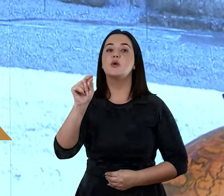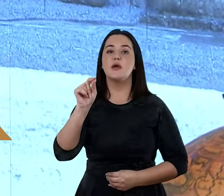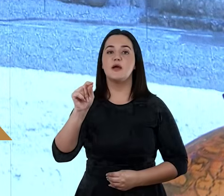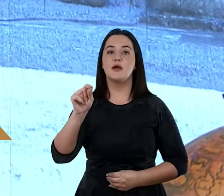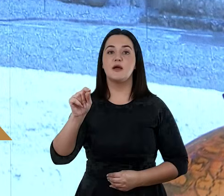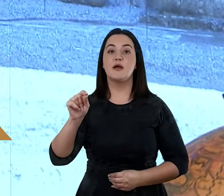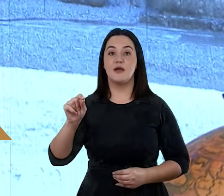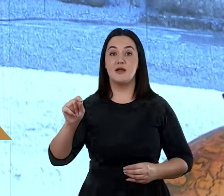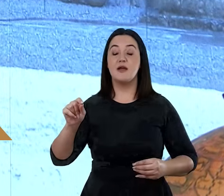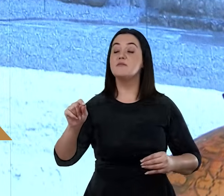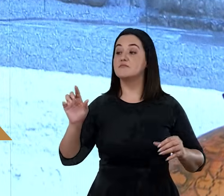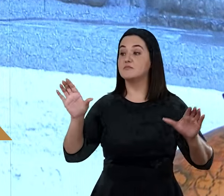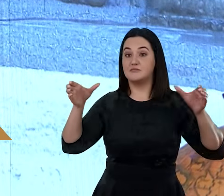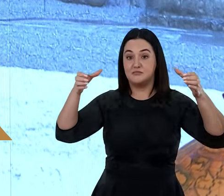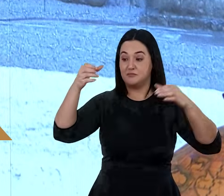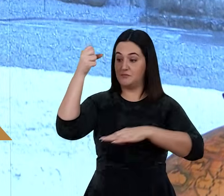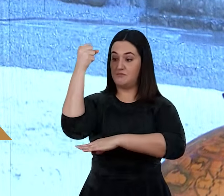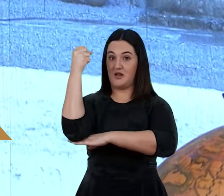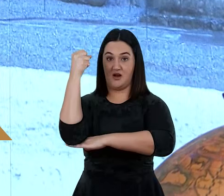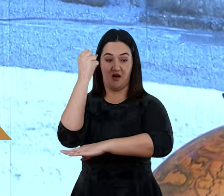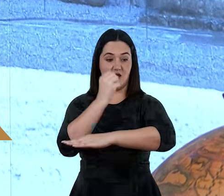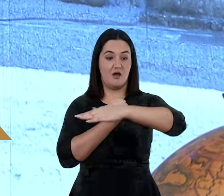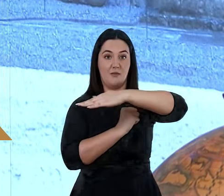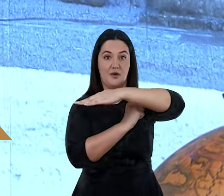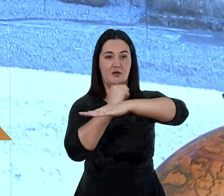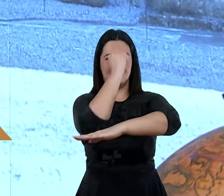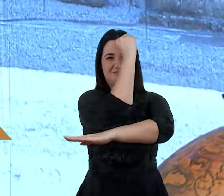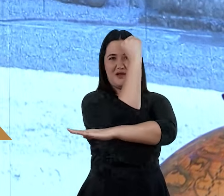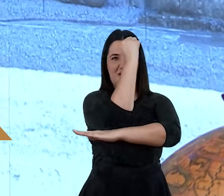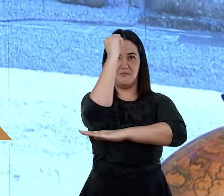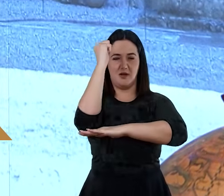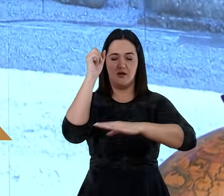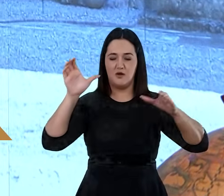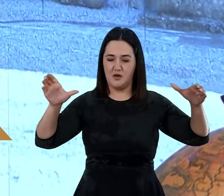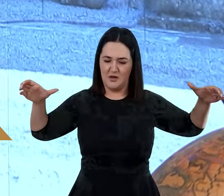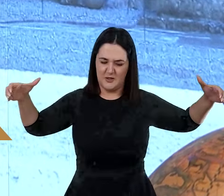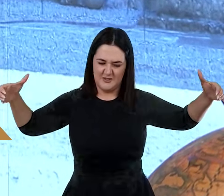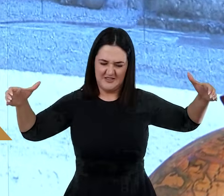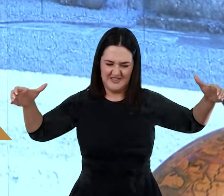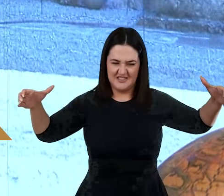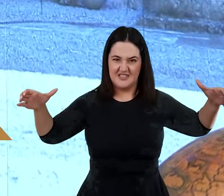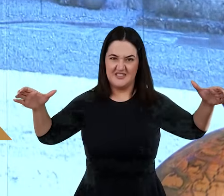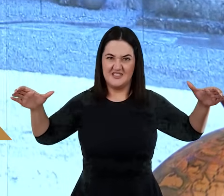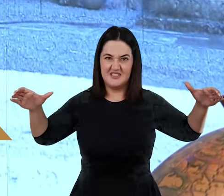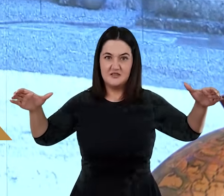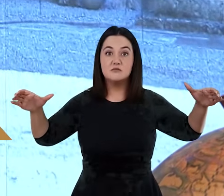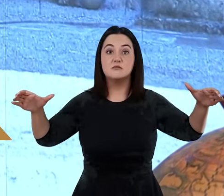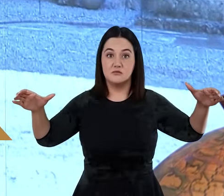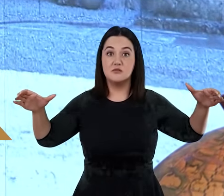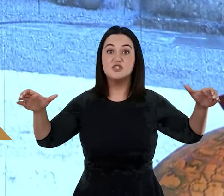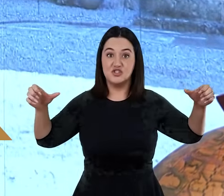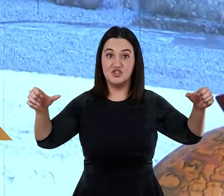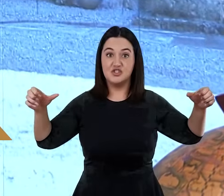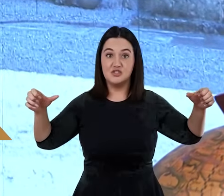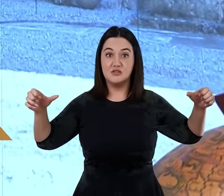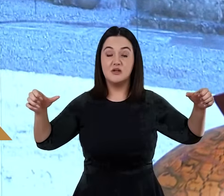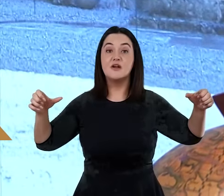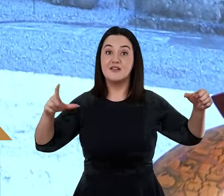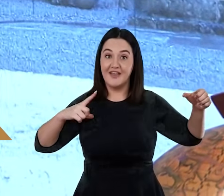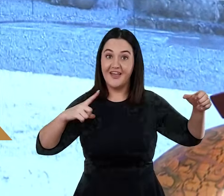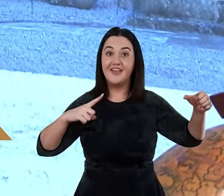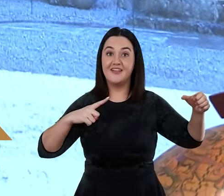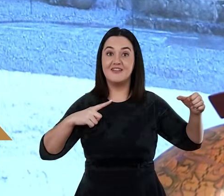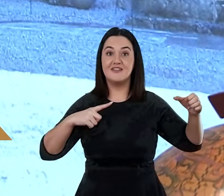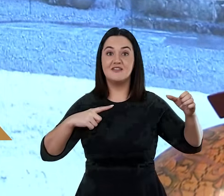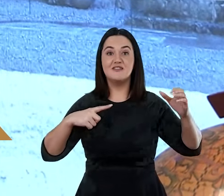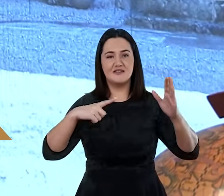que Sansão agarrou os pilares centrais que sustentavam a casa. Isso está em Juízes, capítulo 16,